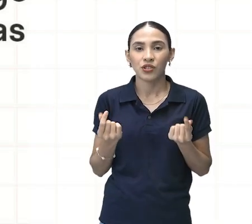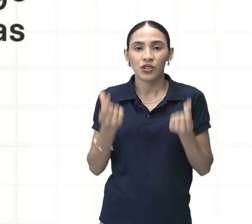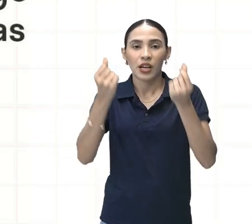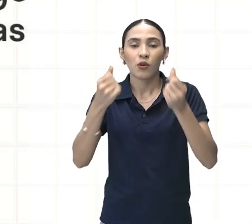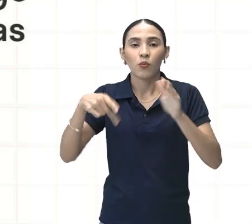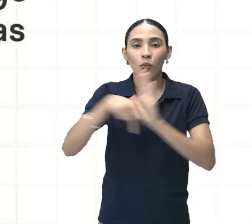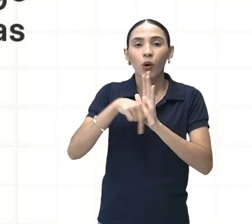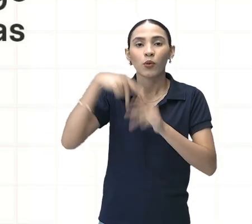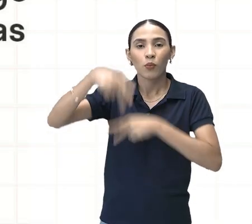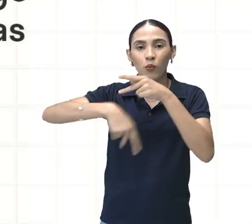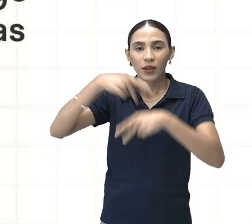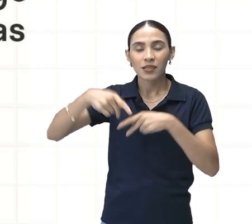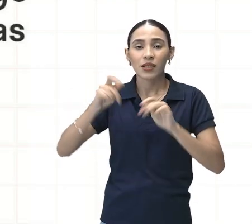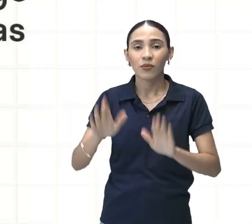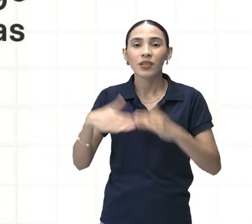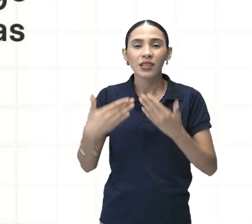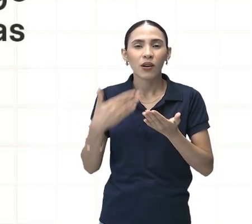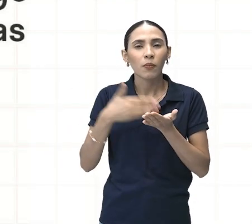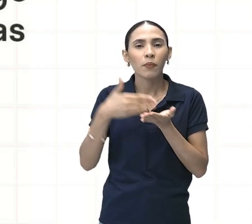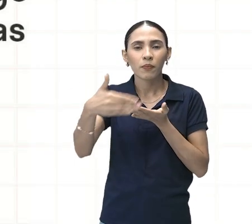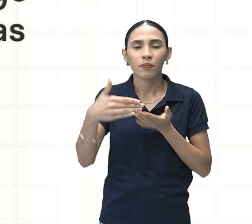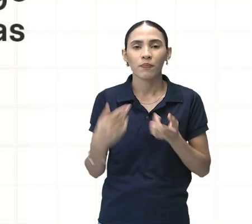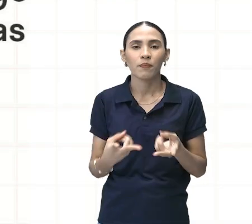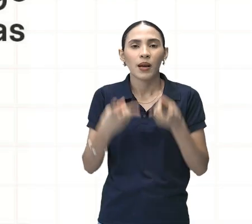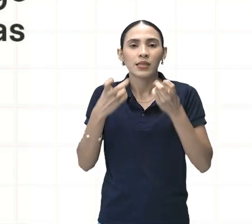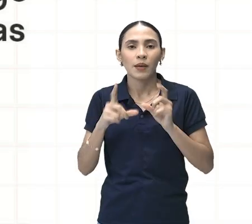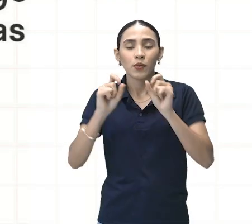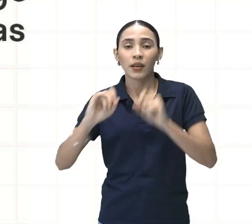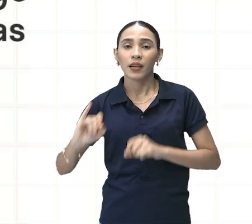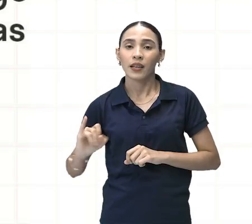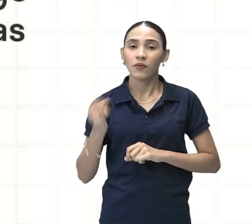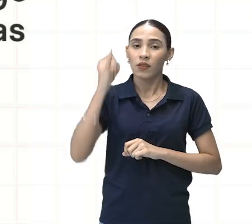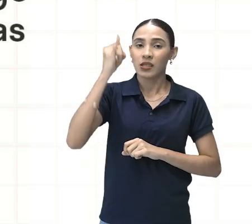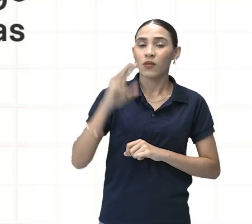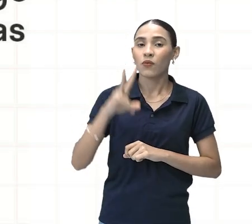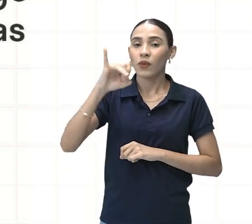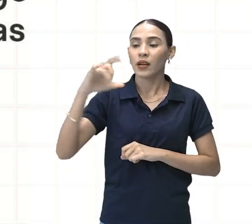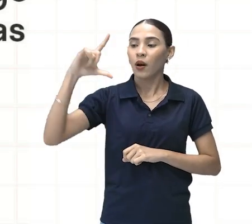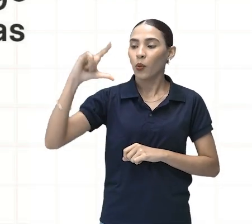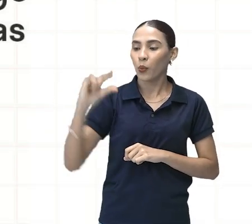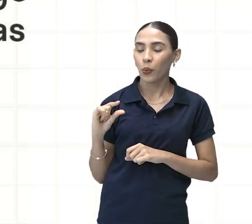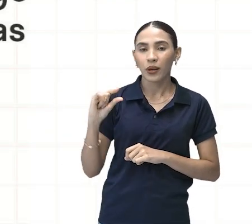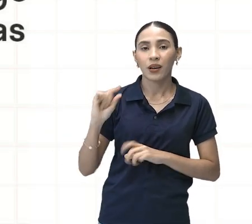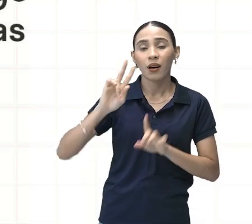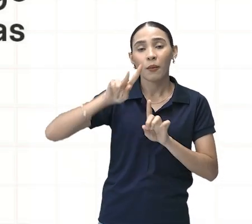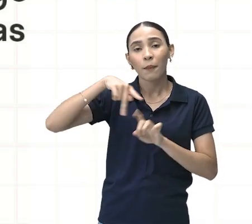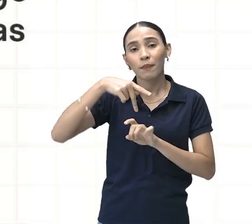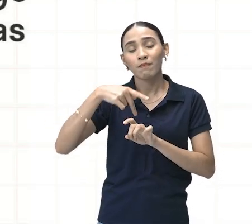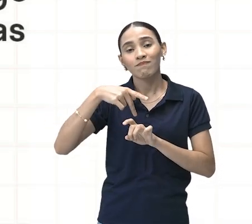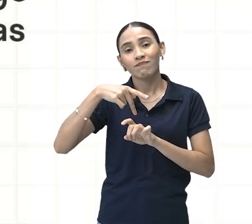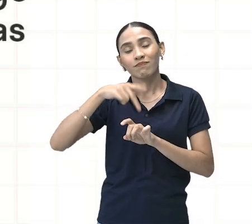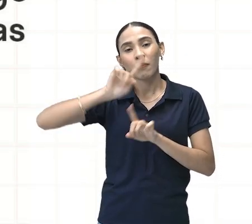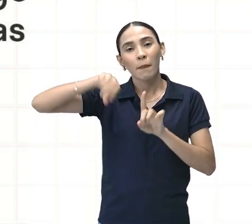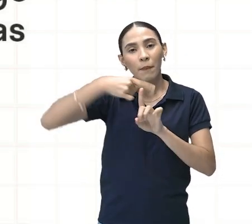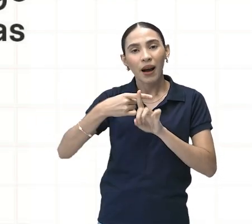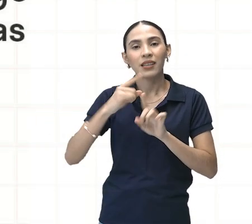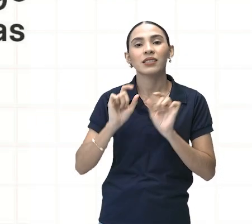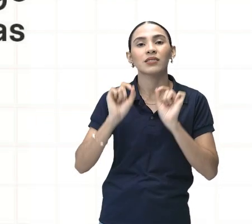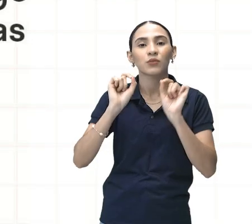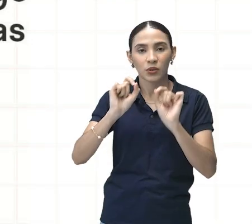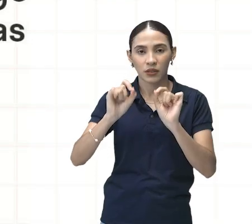momento, inicialmente, vamos observar que a inflação, né, ela vai diminuir, mas logo